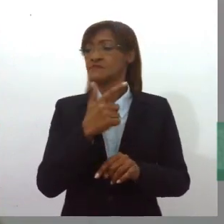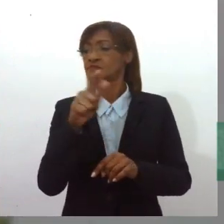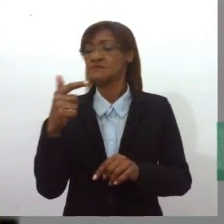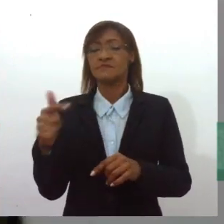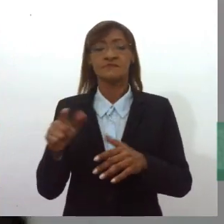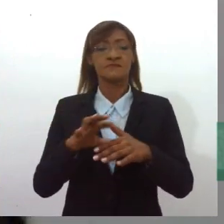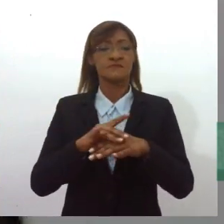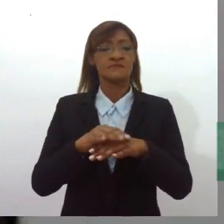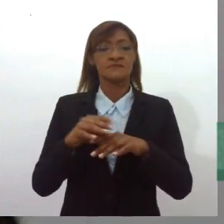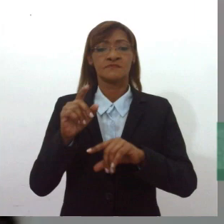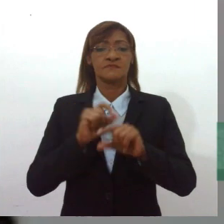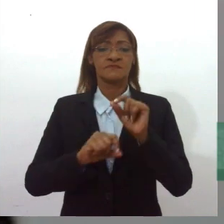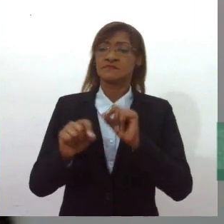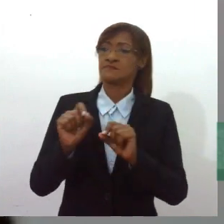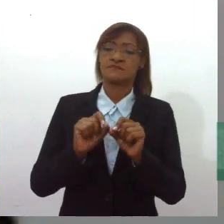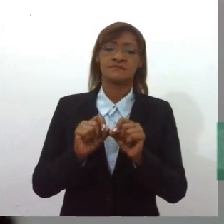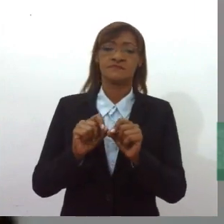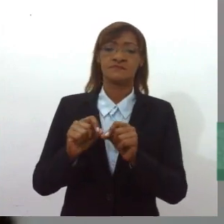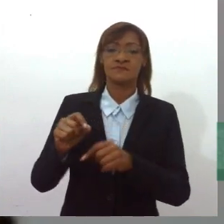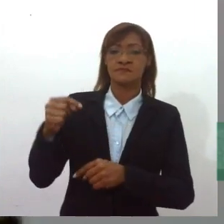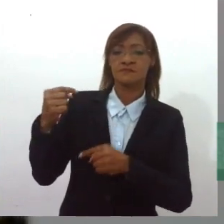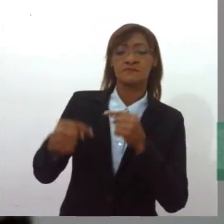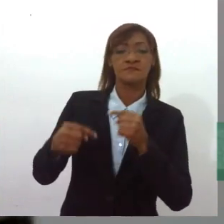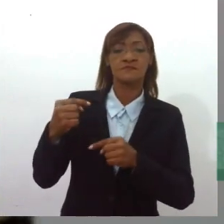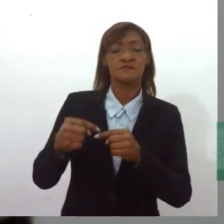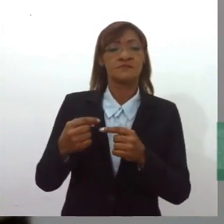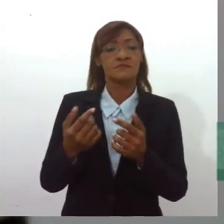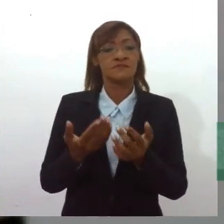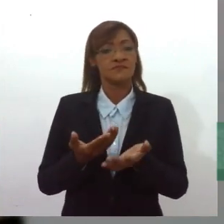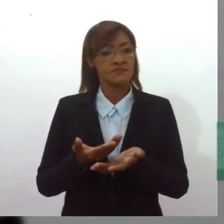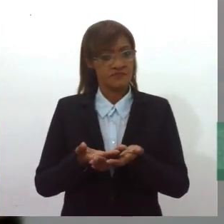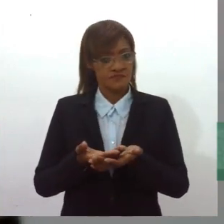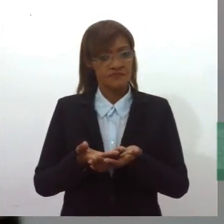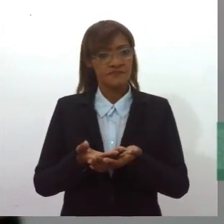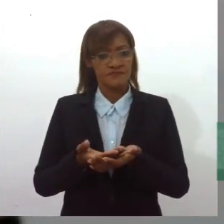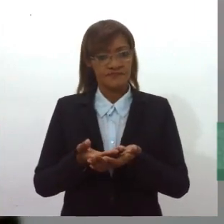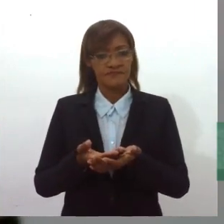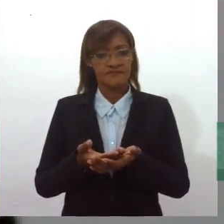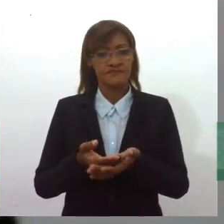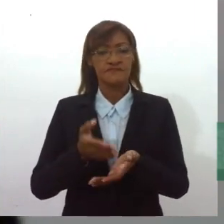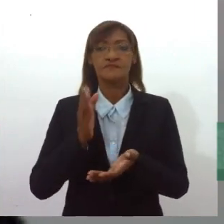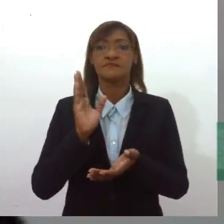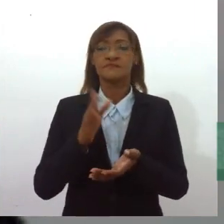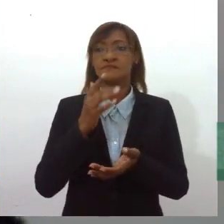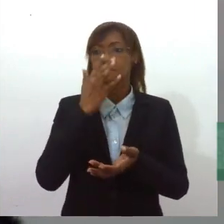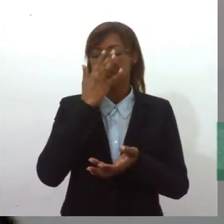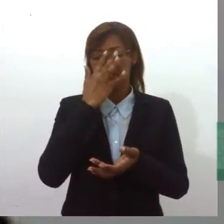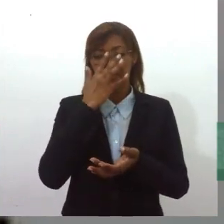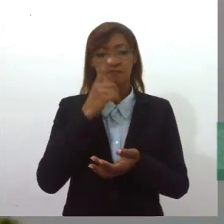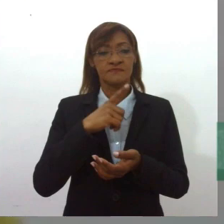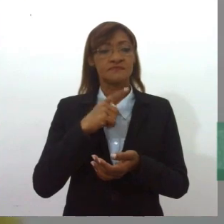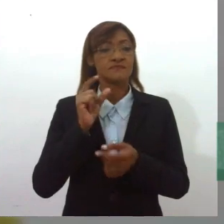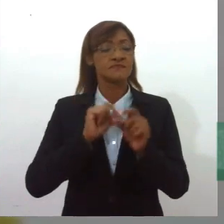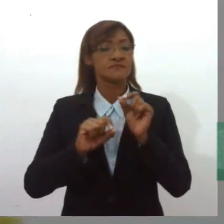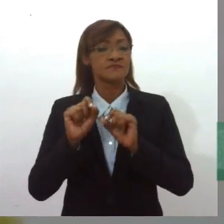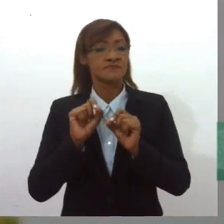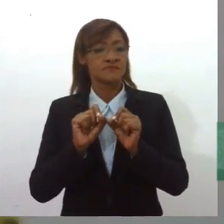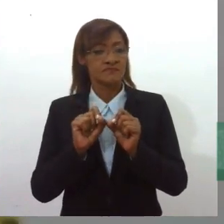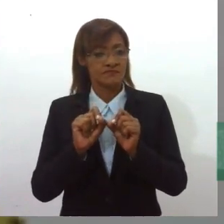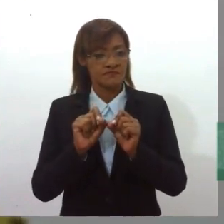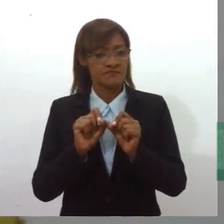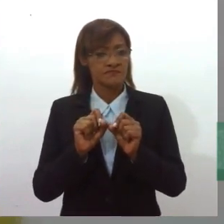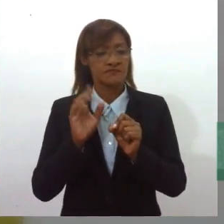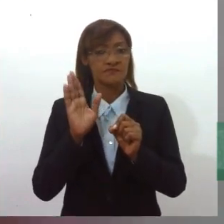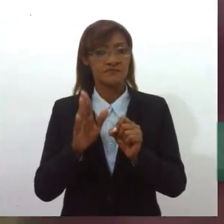começa numa numa discussão bastante complexa por exemplo a leix maniose né A leix maniose é uma Doença parasitária causada por um